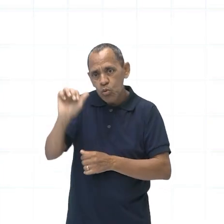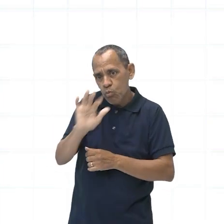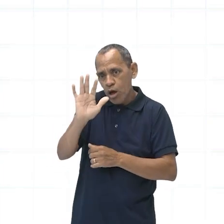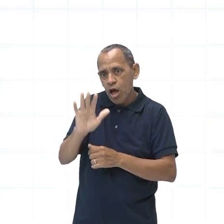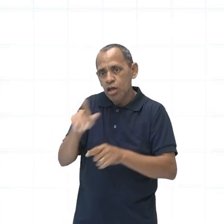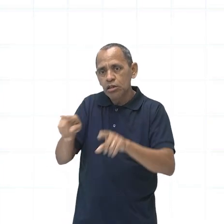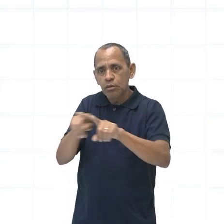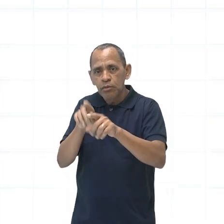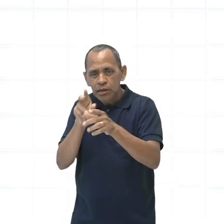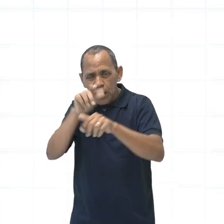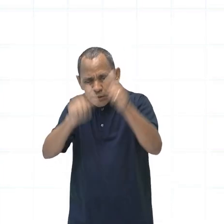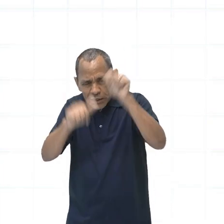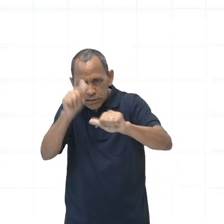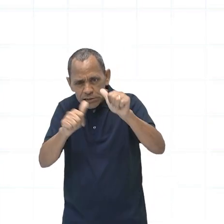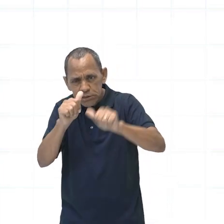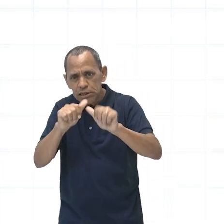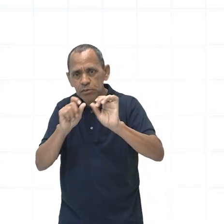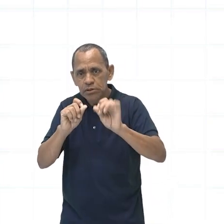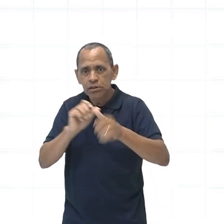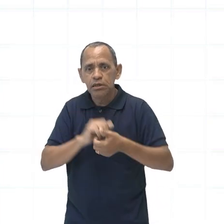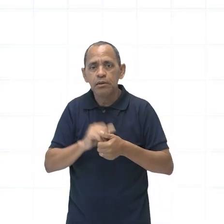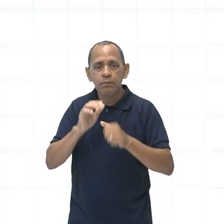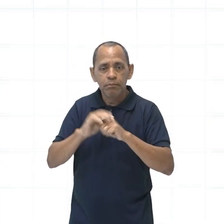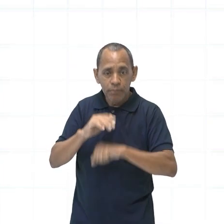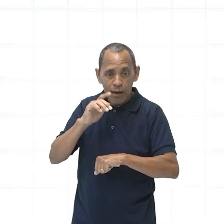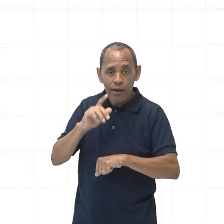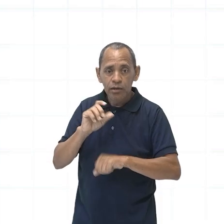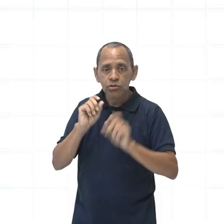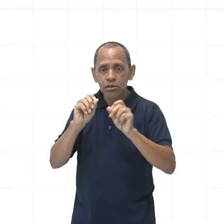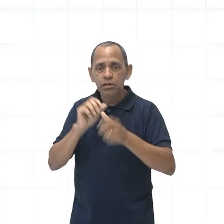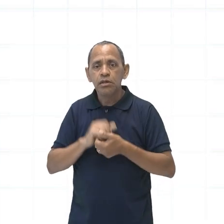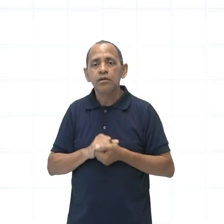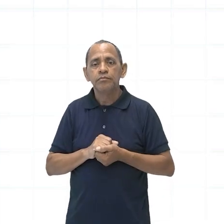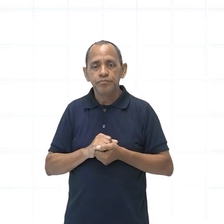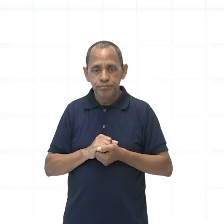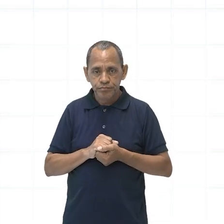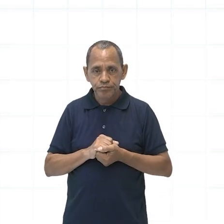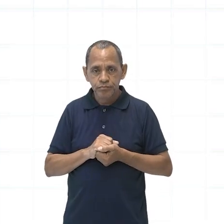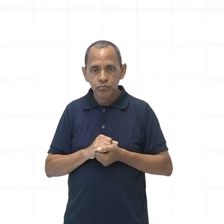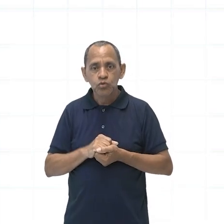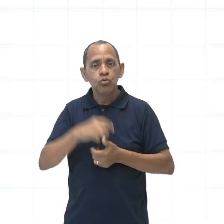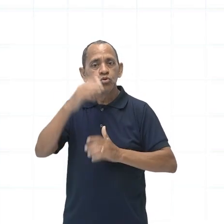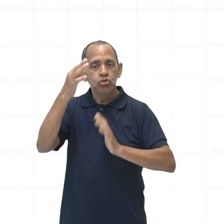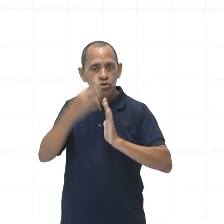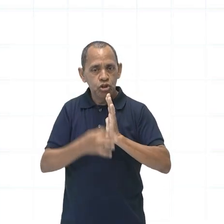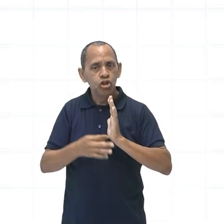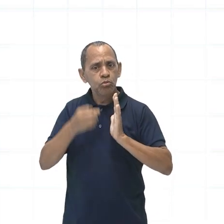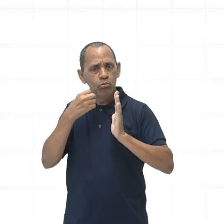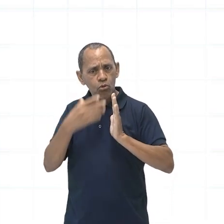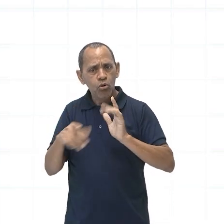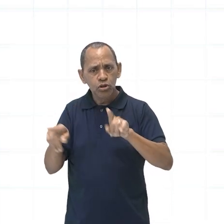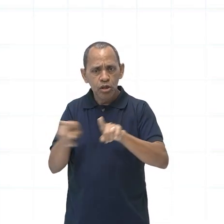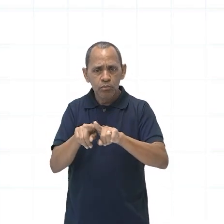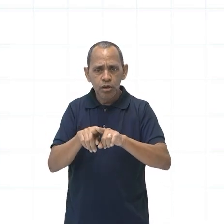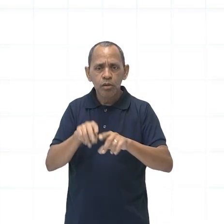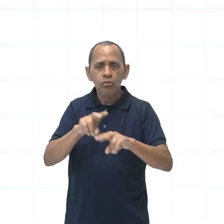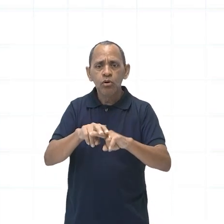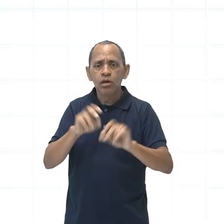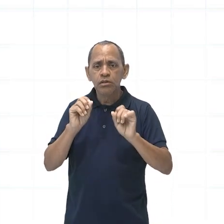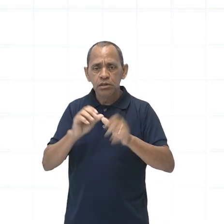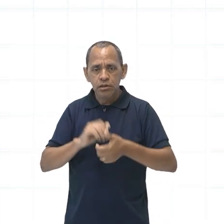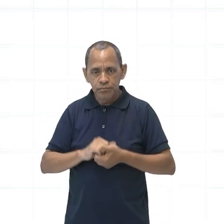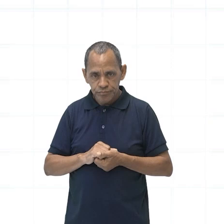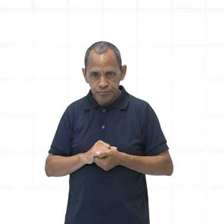processar um texto. Então, observe que a propaganda acaba sendo eficaz nesse sentido, gente, articulando